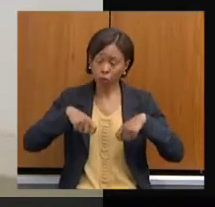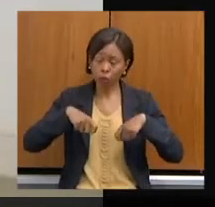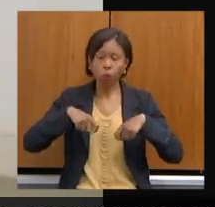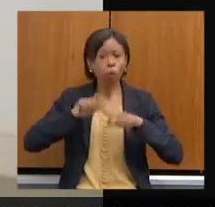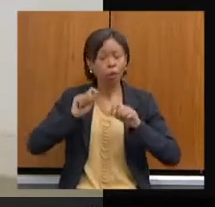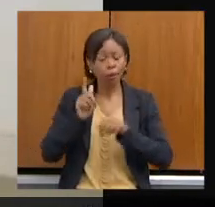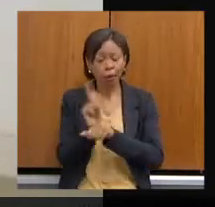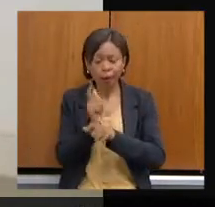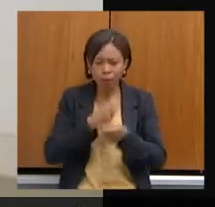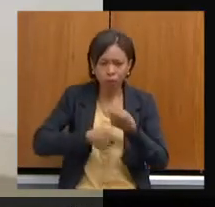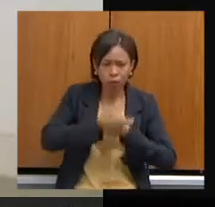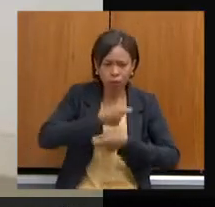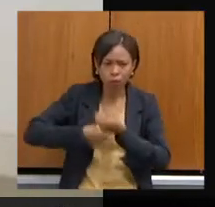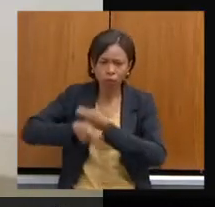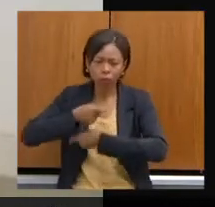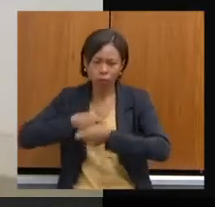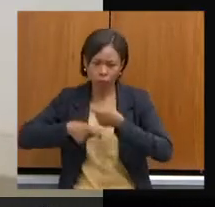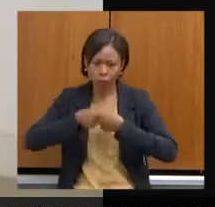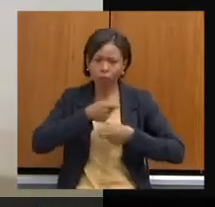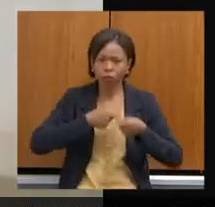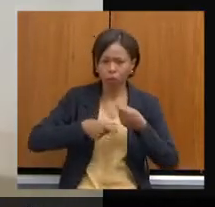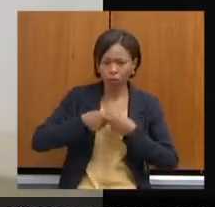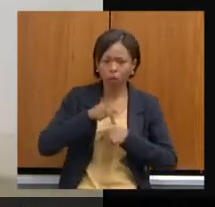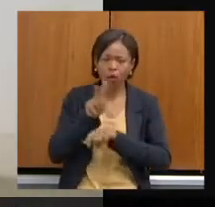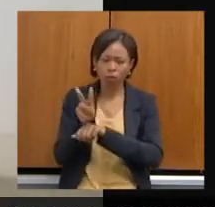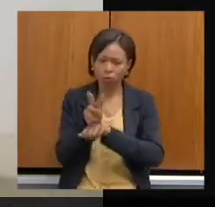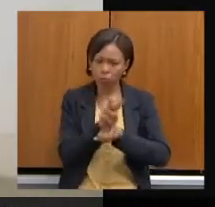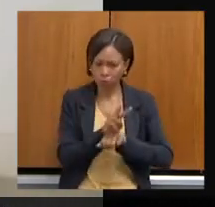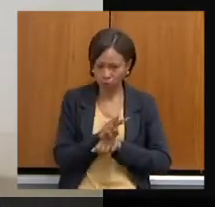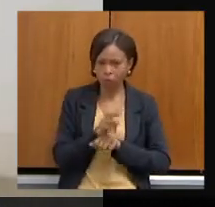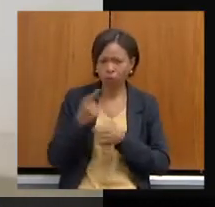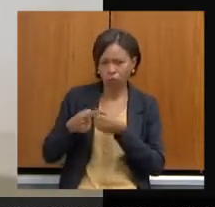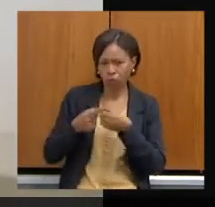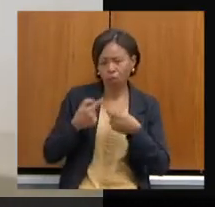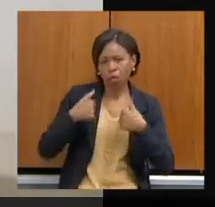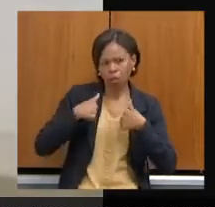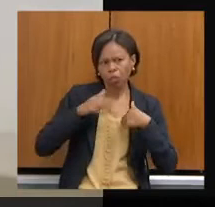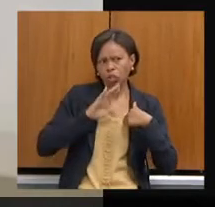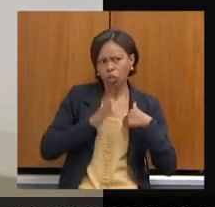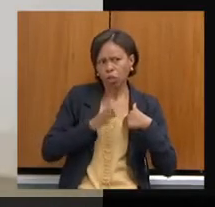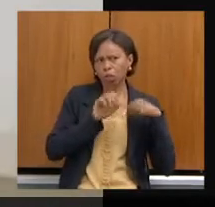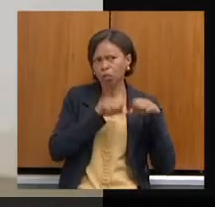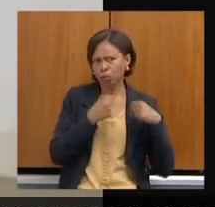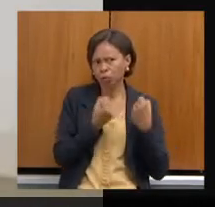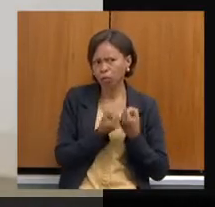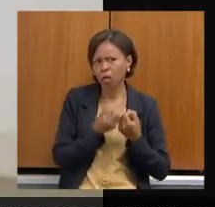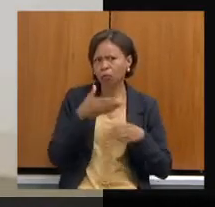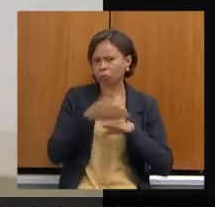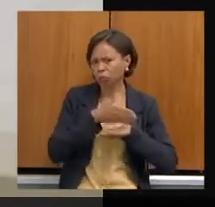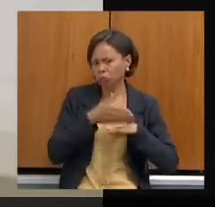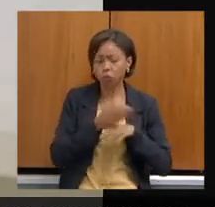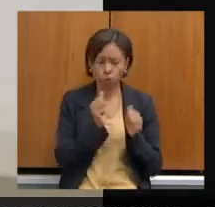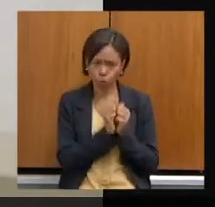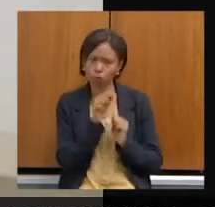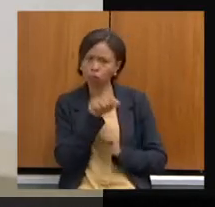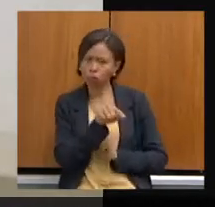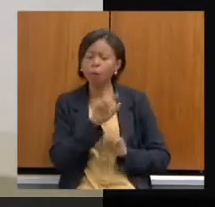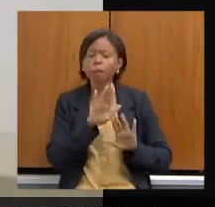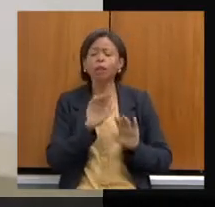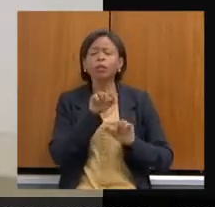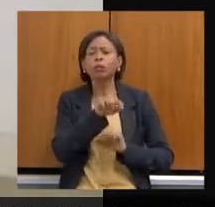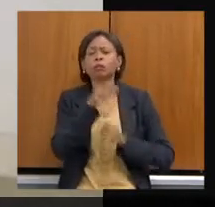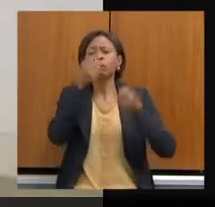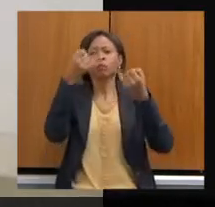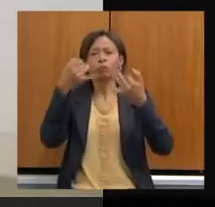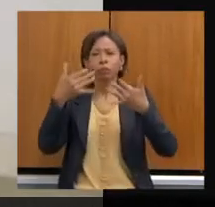inspeção Municipal participei com a senhora de alguns cenários alguns apps mas gostaria que a senhora é dissesse e